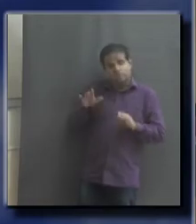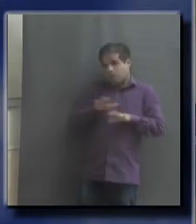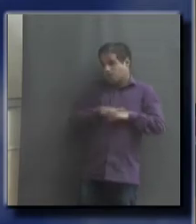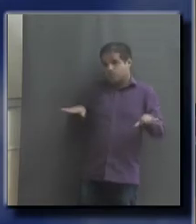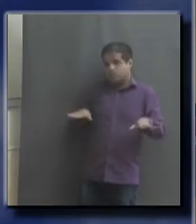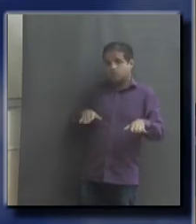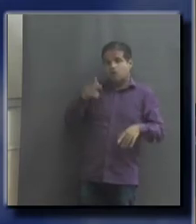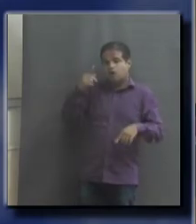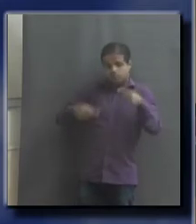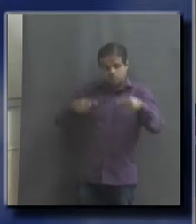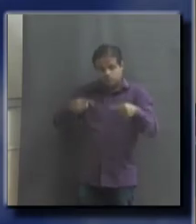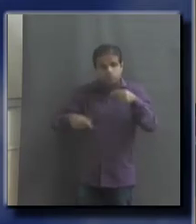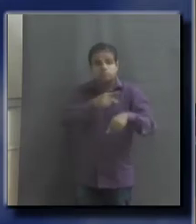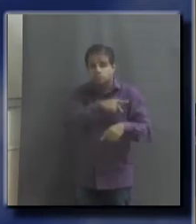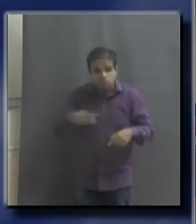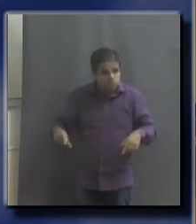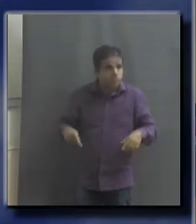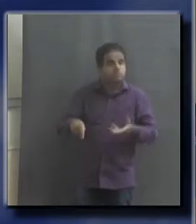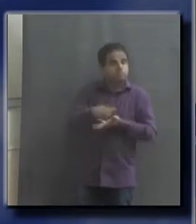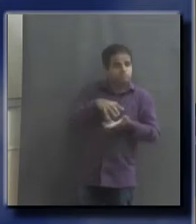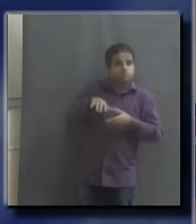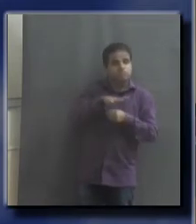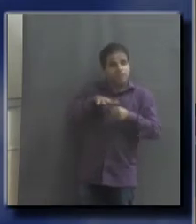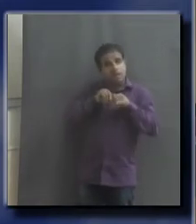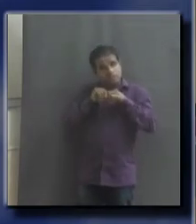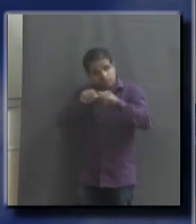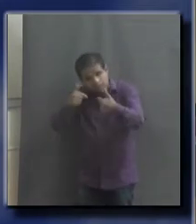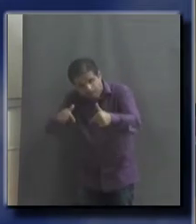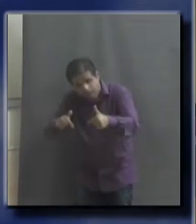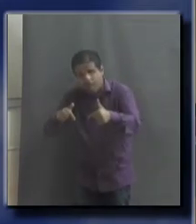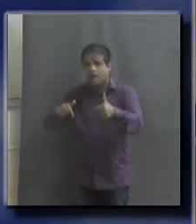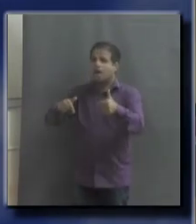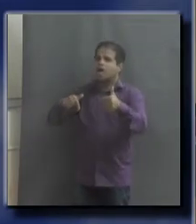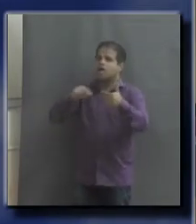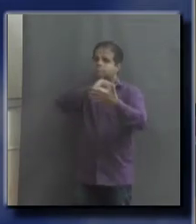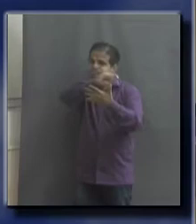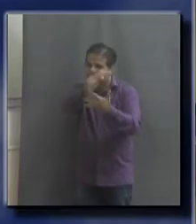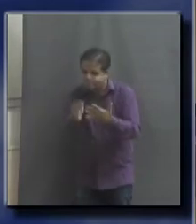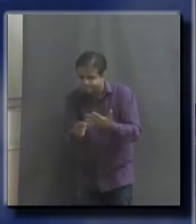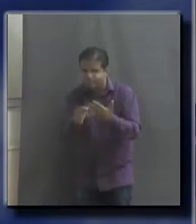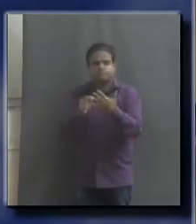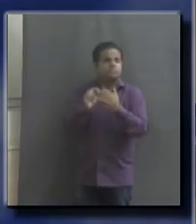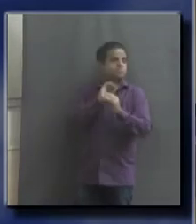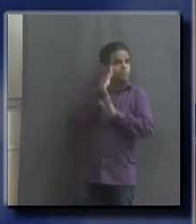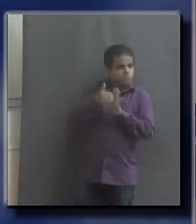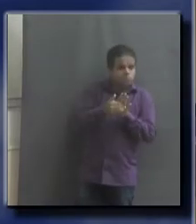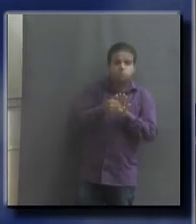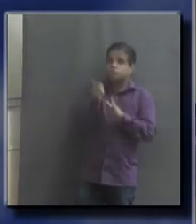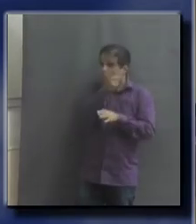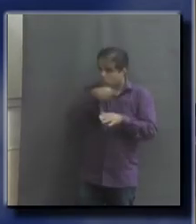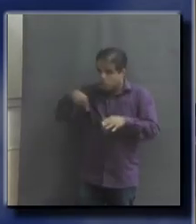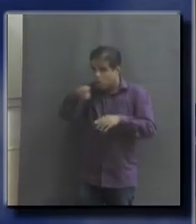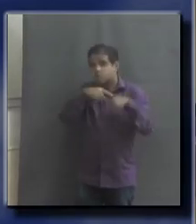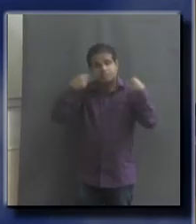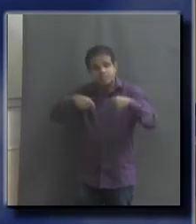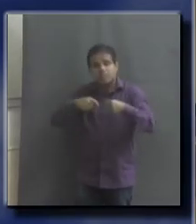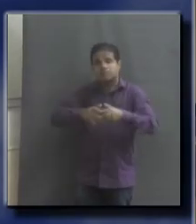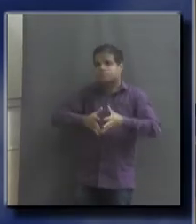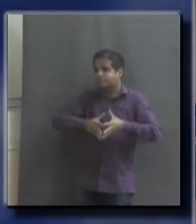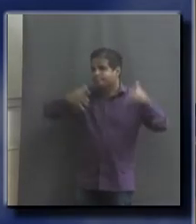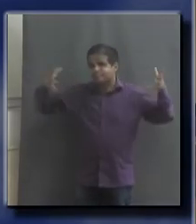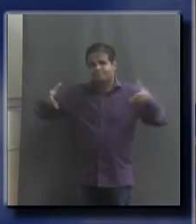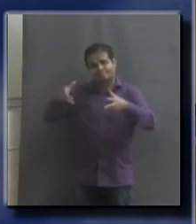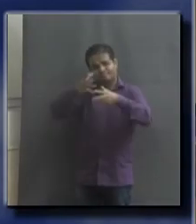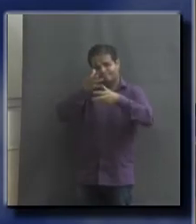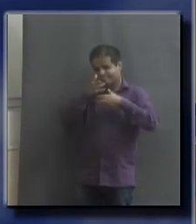isso, né? A política pública, mercado de trabalho, categoria. E, assim, a gente precisa ter um potencial enorme para